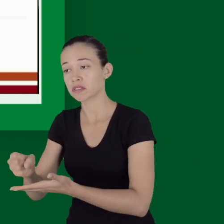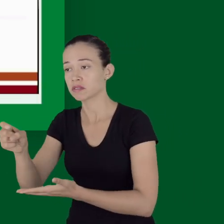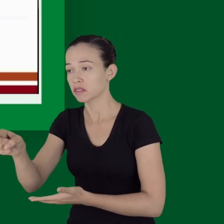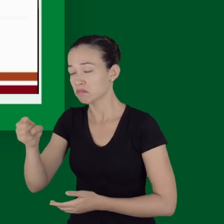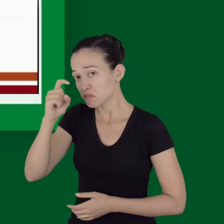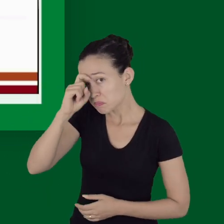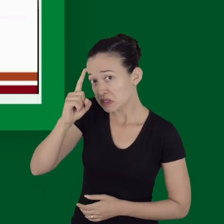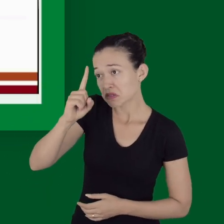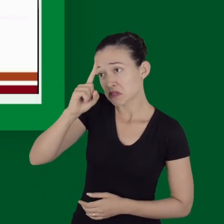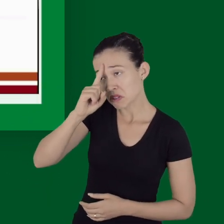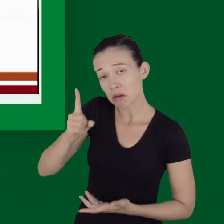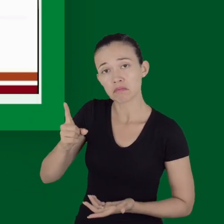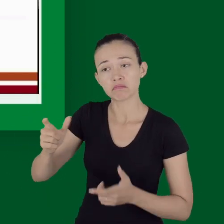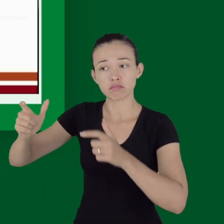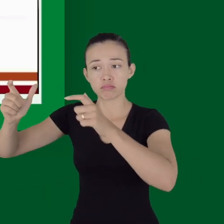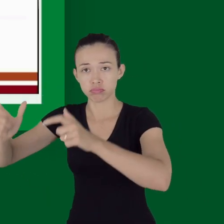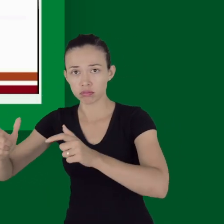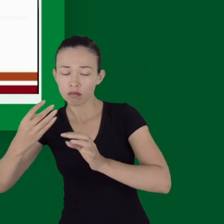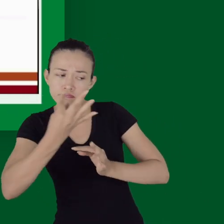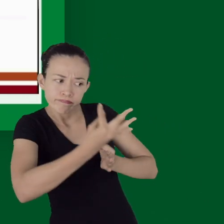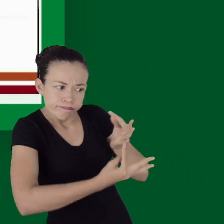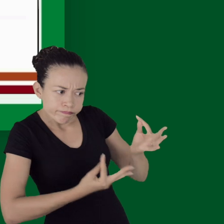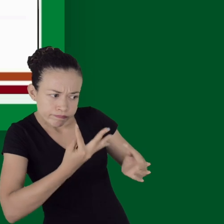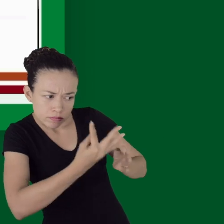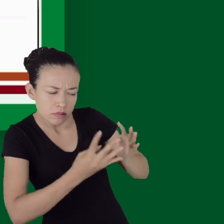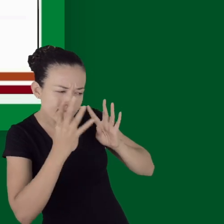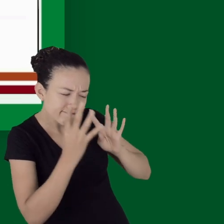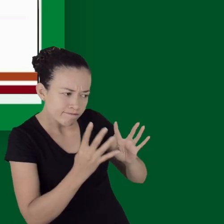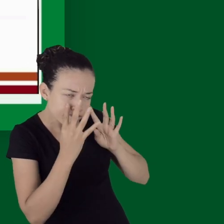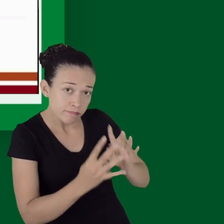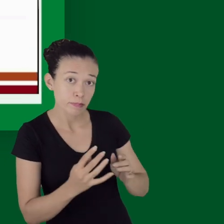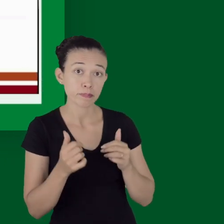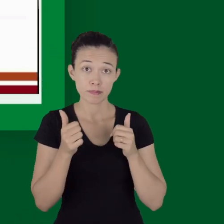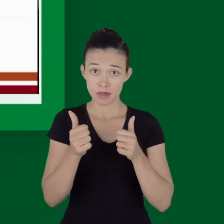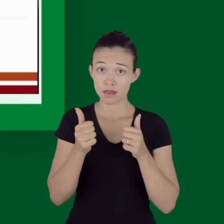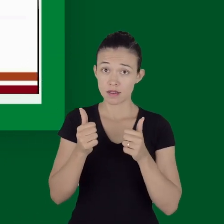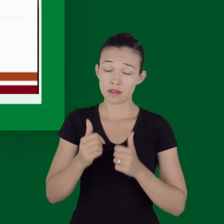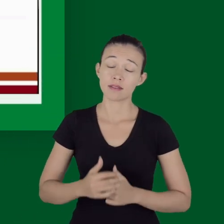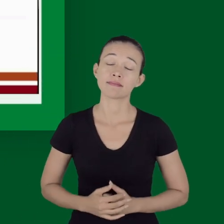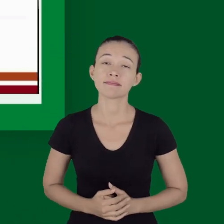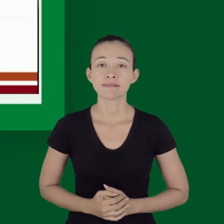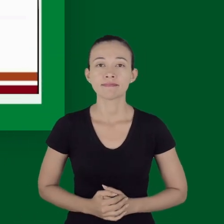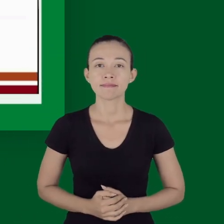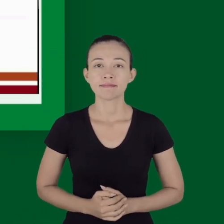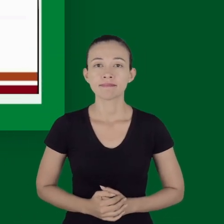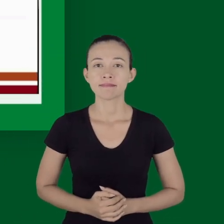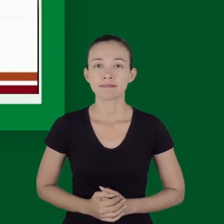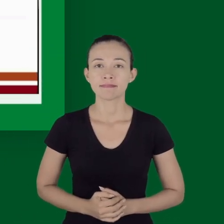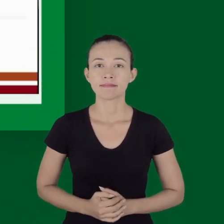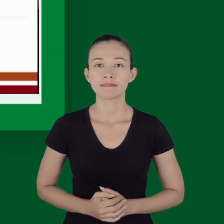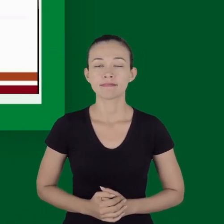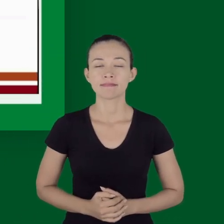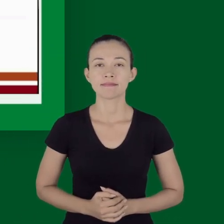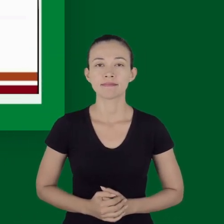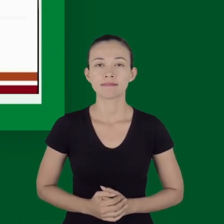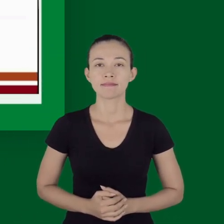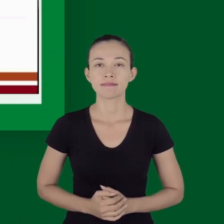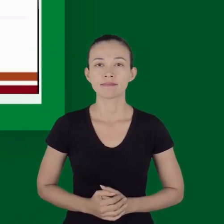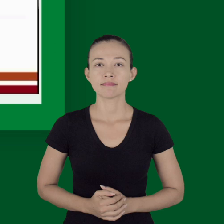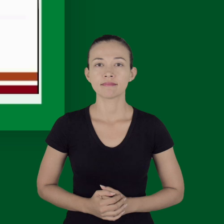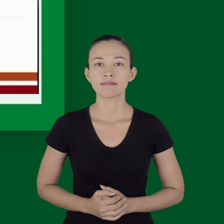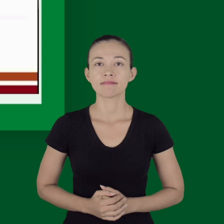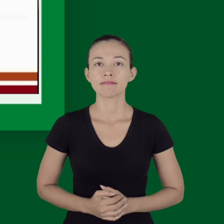cuidados definitivos eh pro centro de trauma oou Hospital eh que possa eh fazer esse atendimento